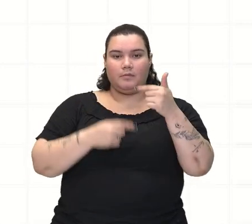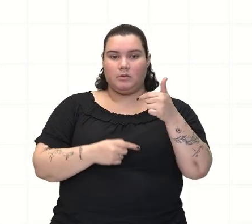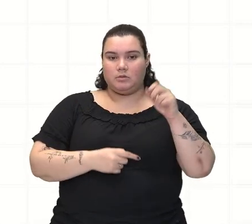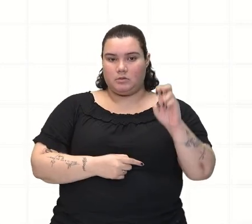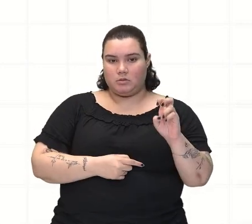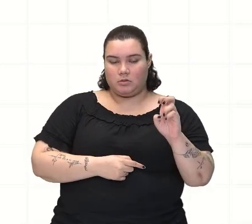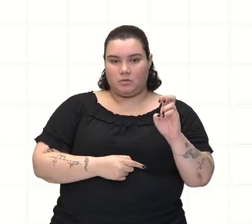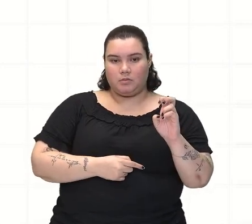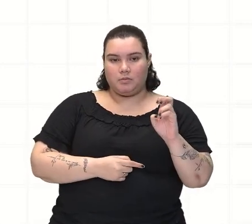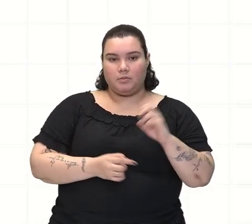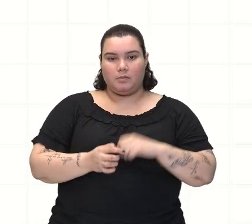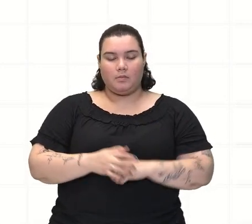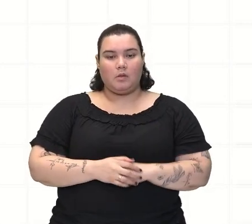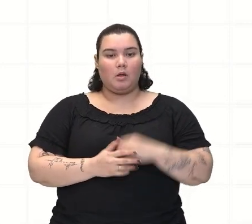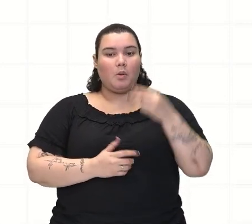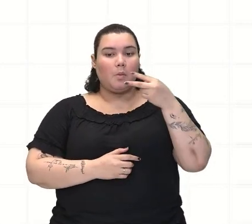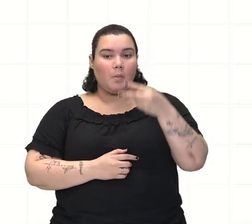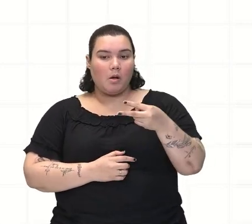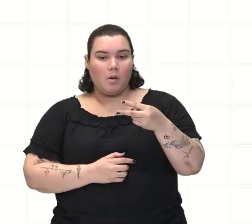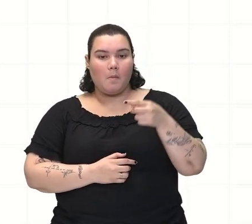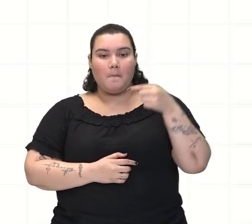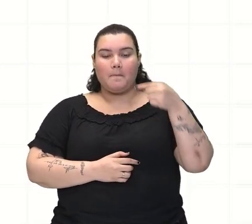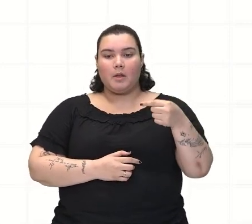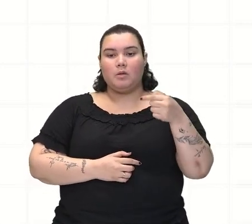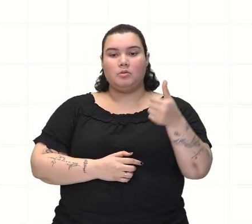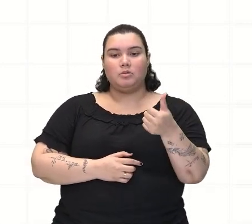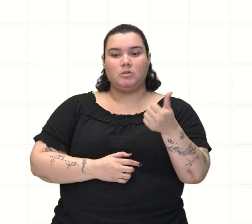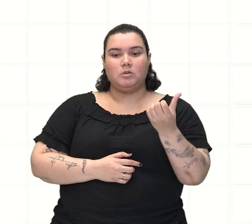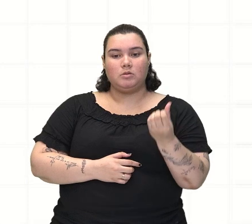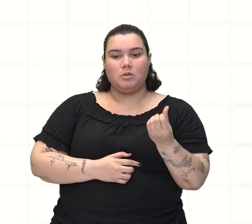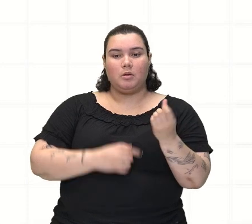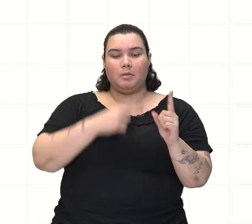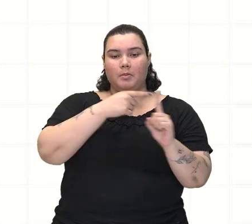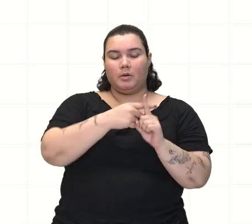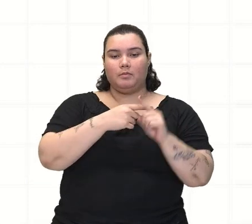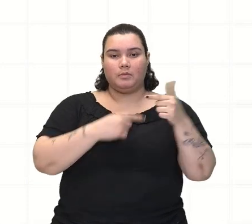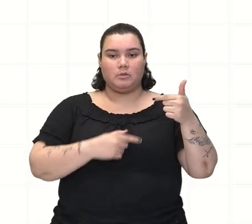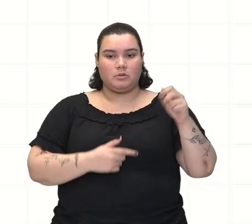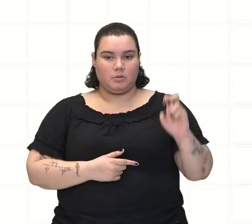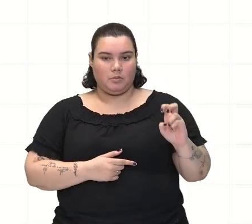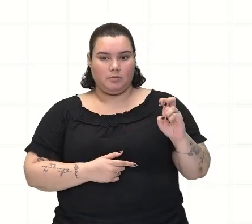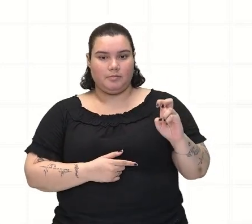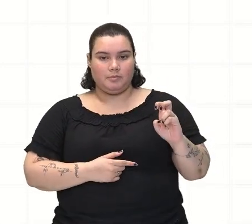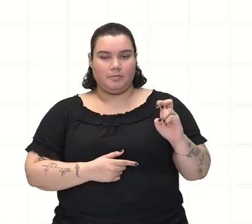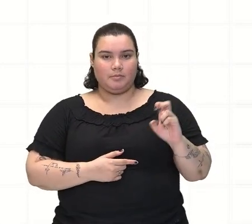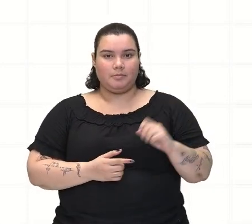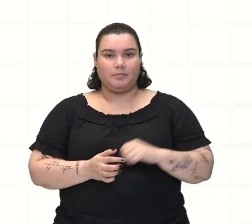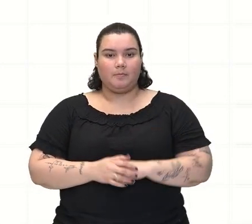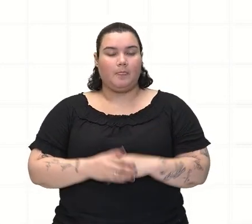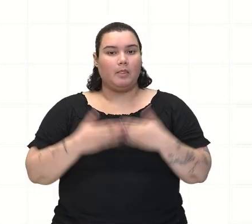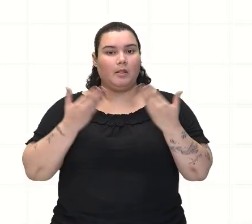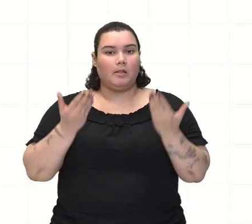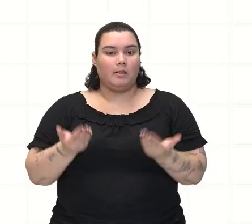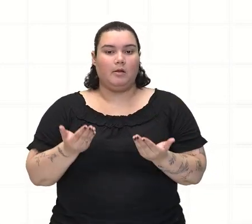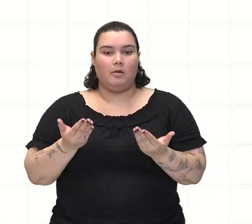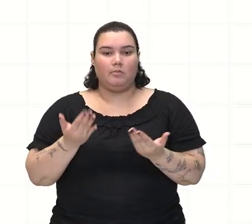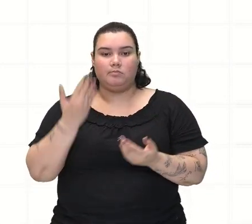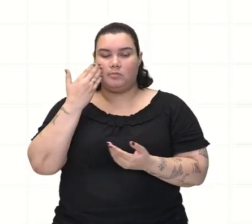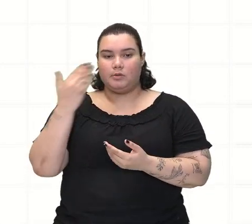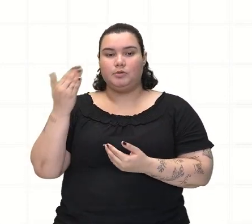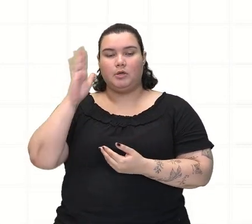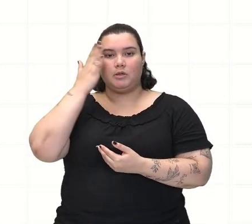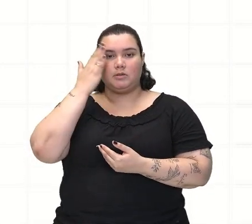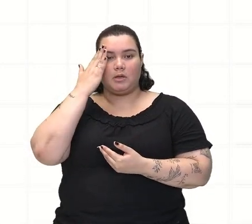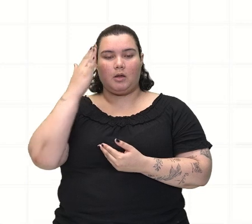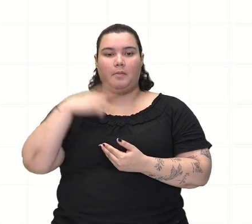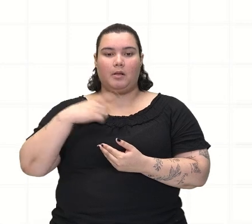25 é igual a menos 16 mais 25. Então, ó, isso aqui eu já sei que é